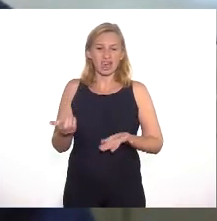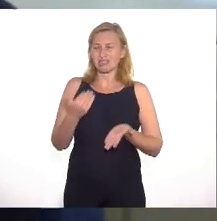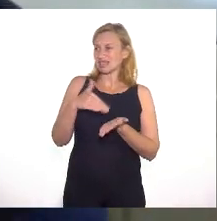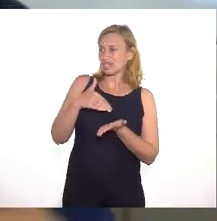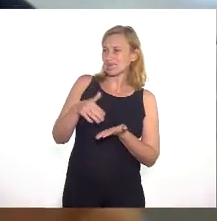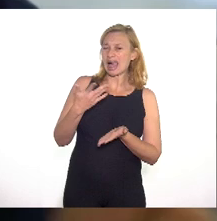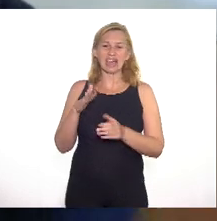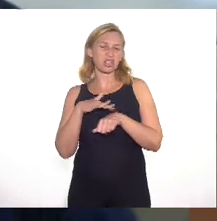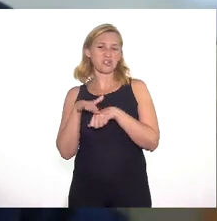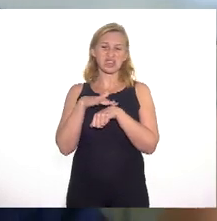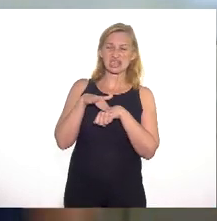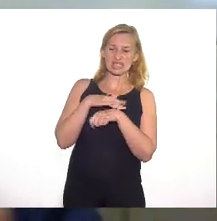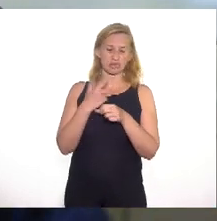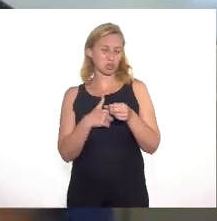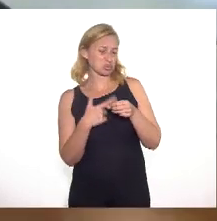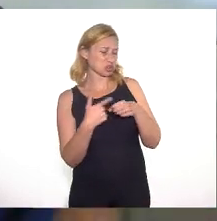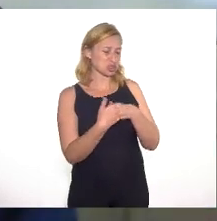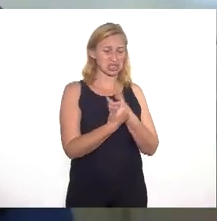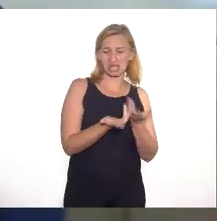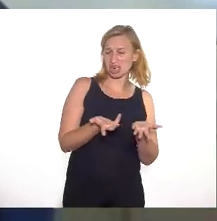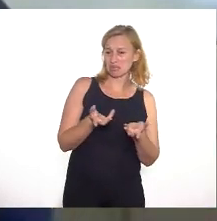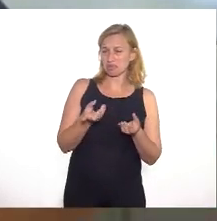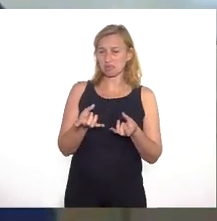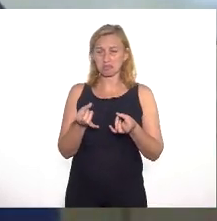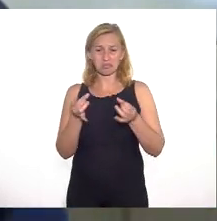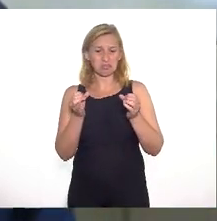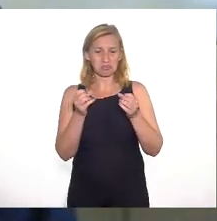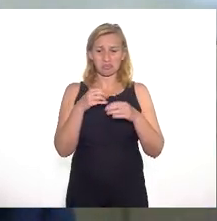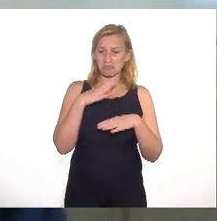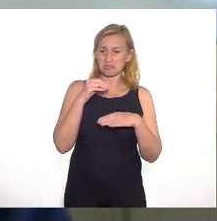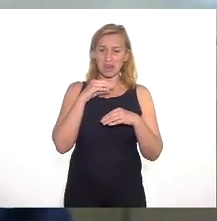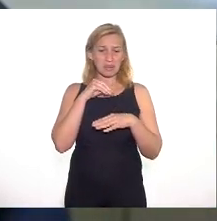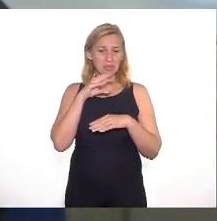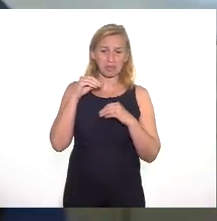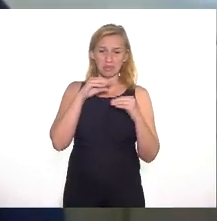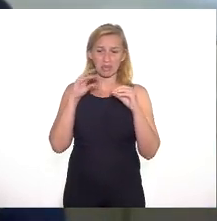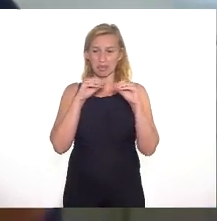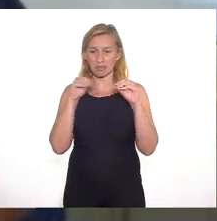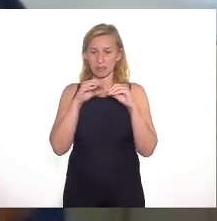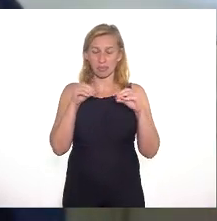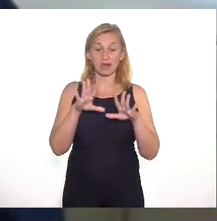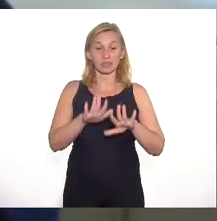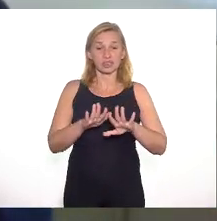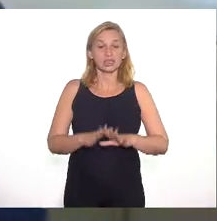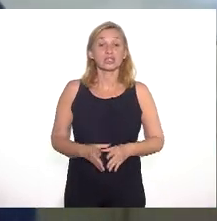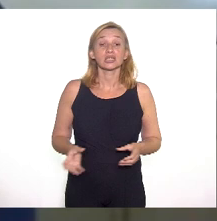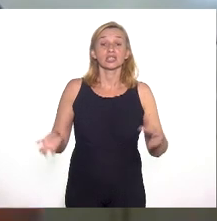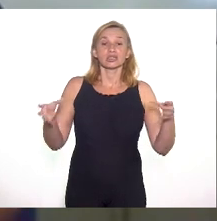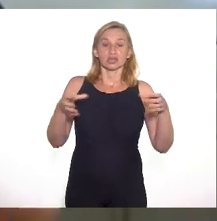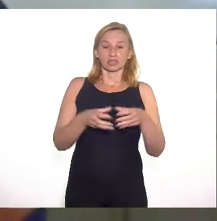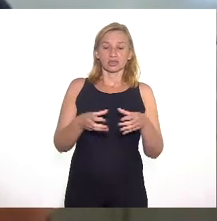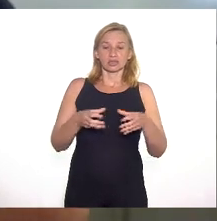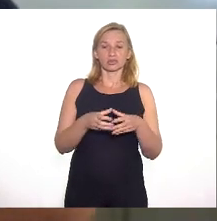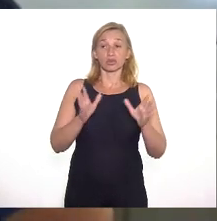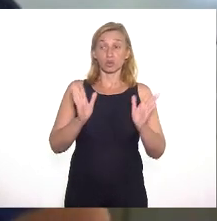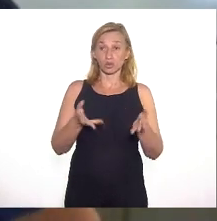está conversando com os municípios, etc. A Câmara de Compensação do Bilhete Único hoje